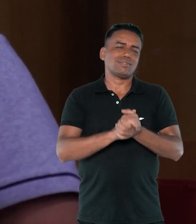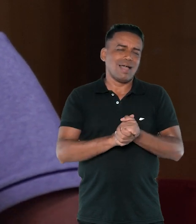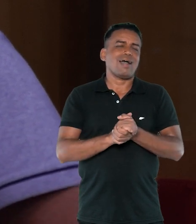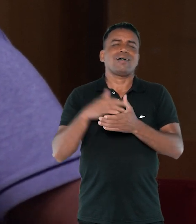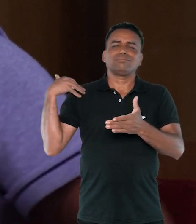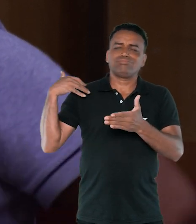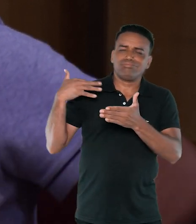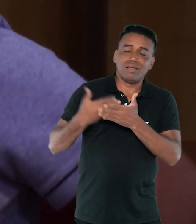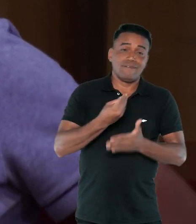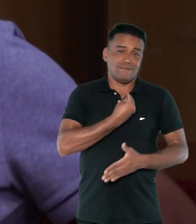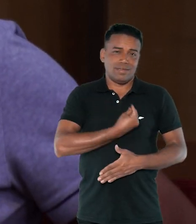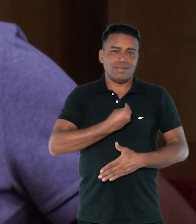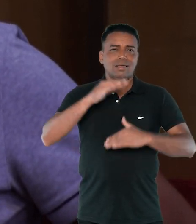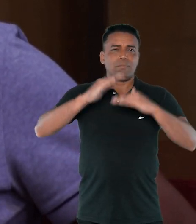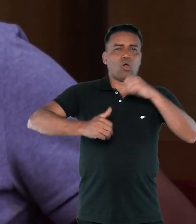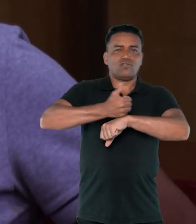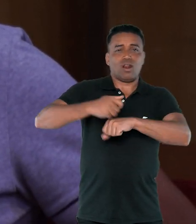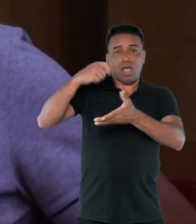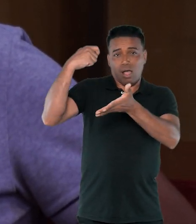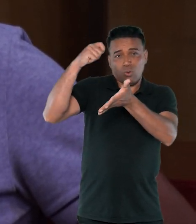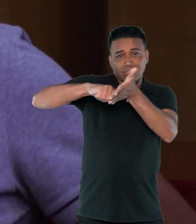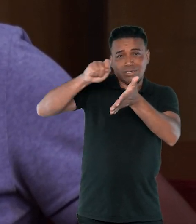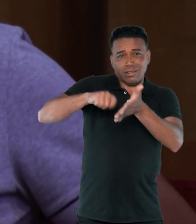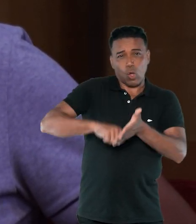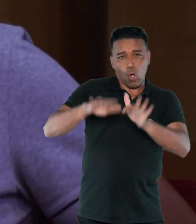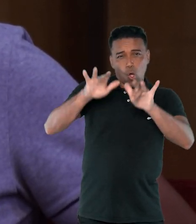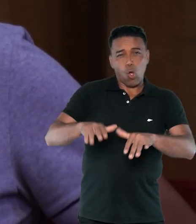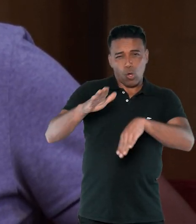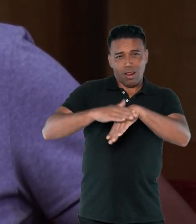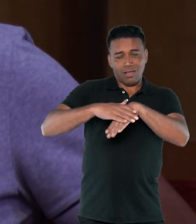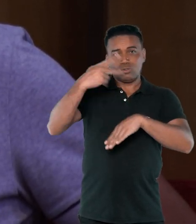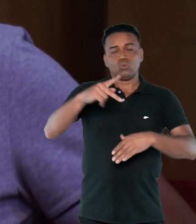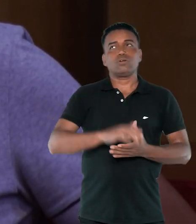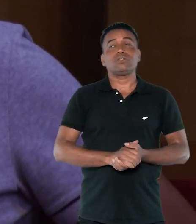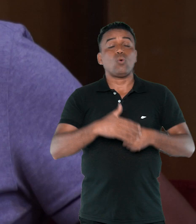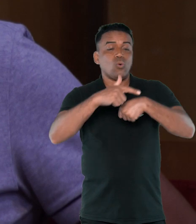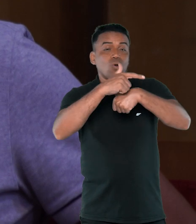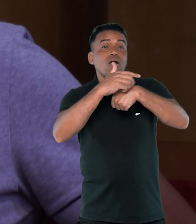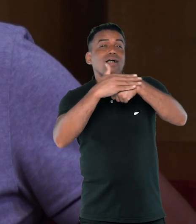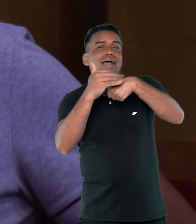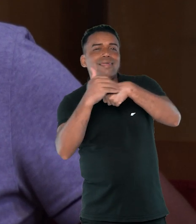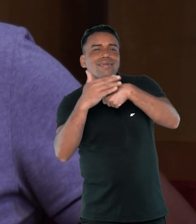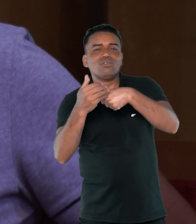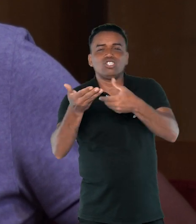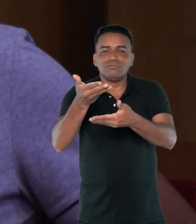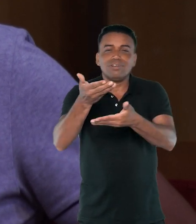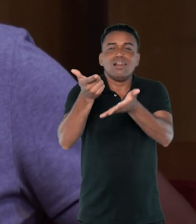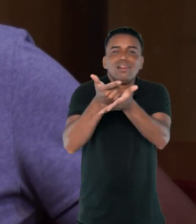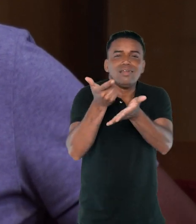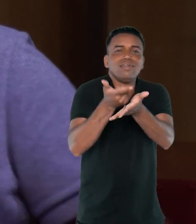isso. Eu queria que você dividisse aqui quais são os autores que também te